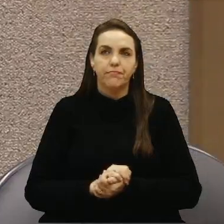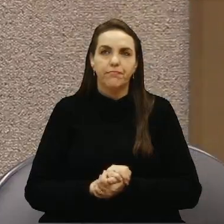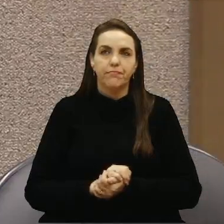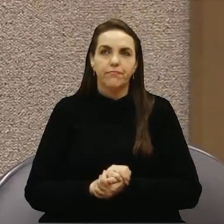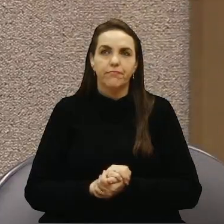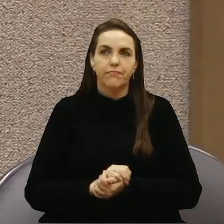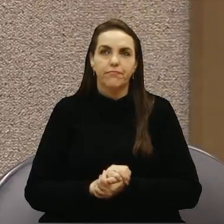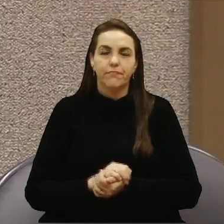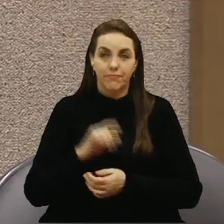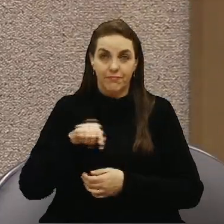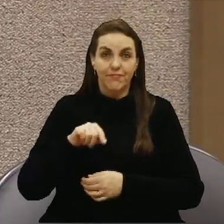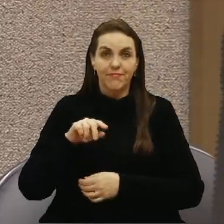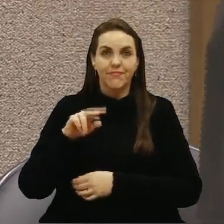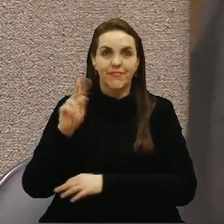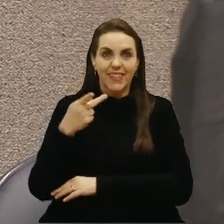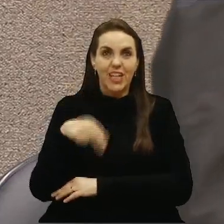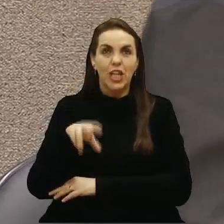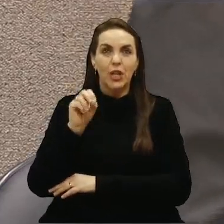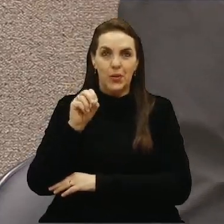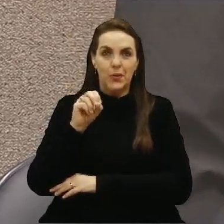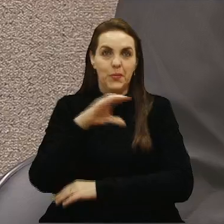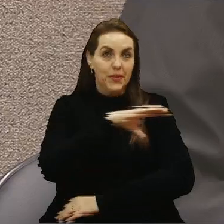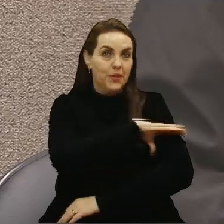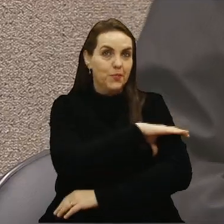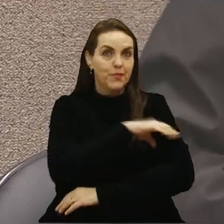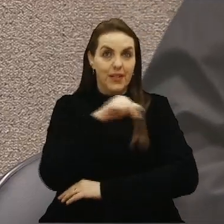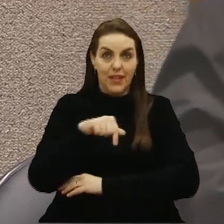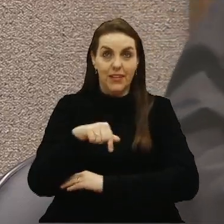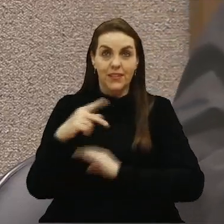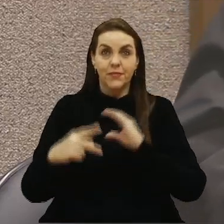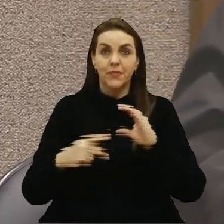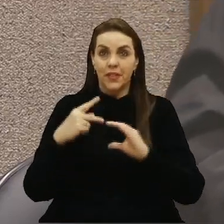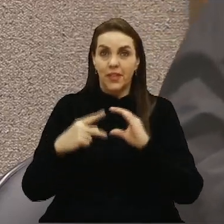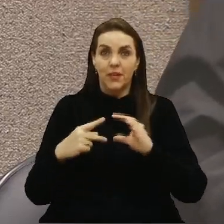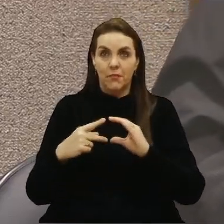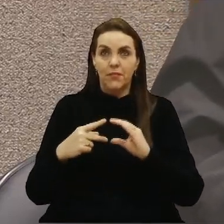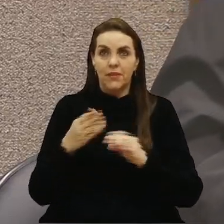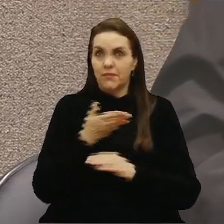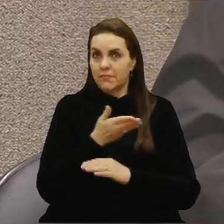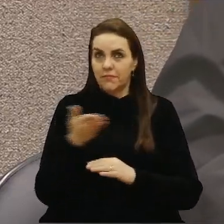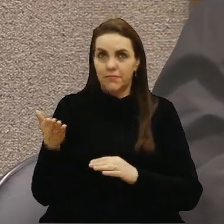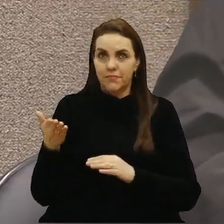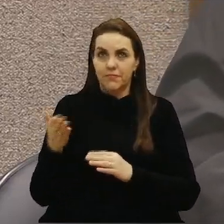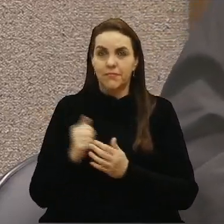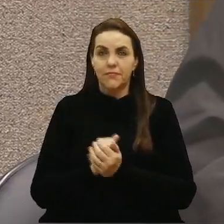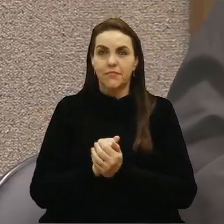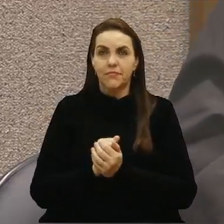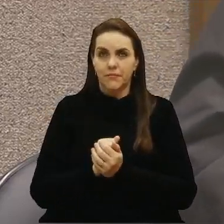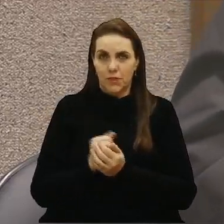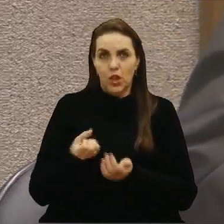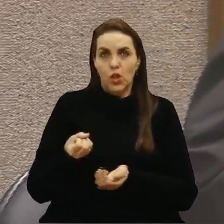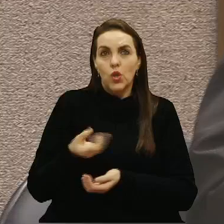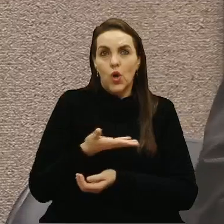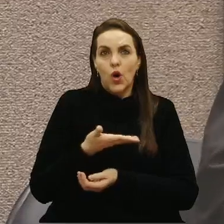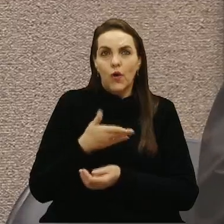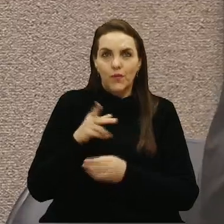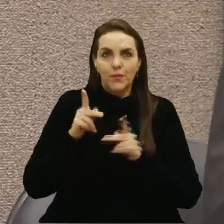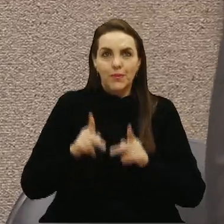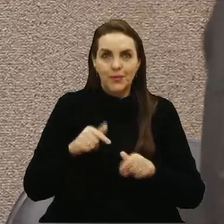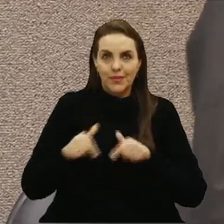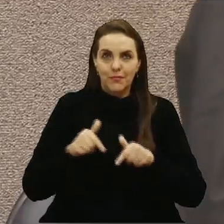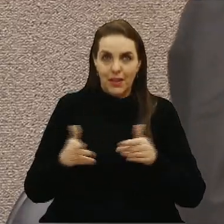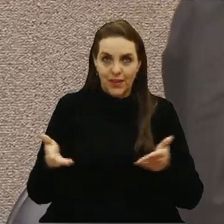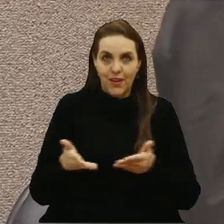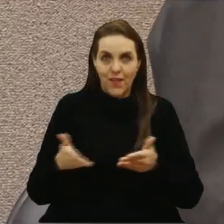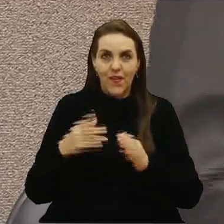Aqui o hino, capitão Ramon, na Câmara, para os novatos que estão no passado, a